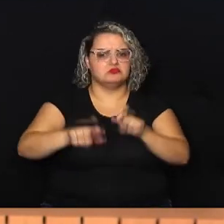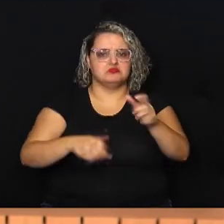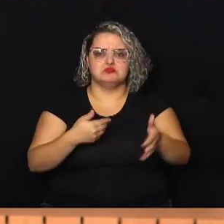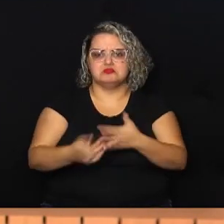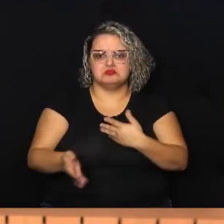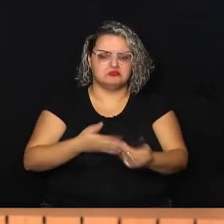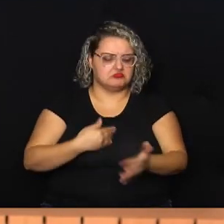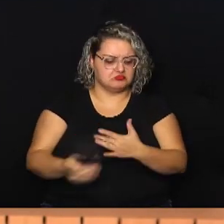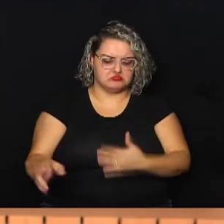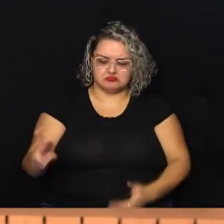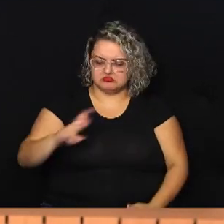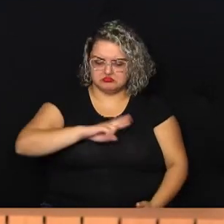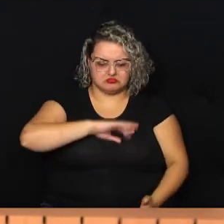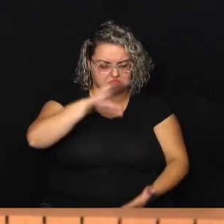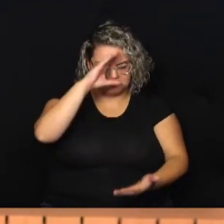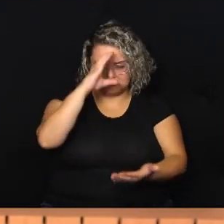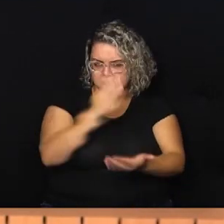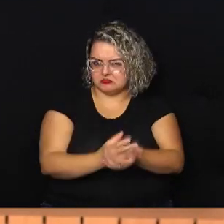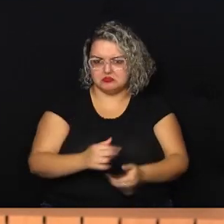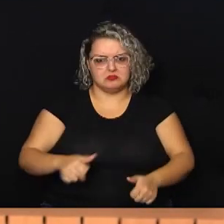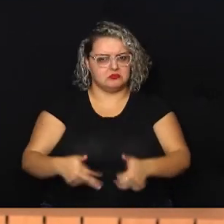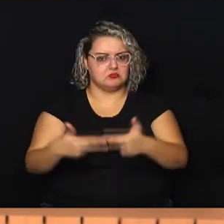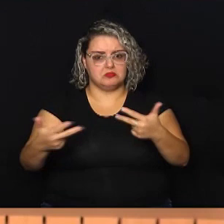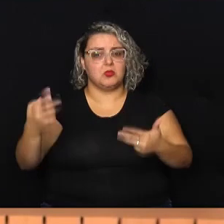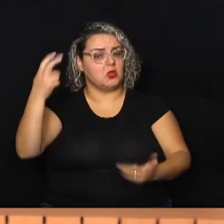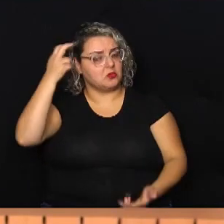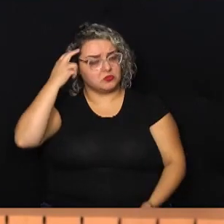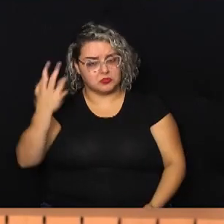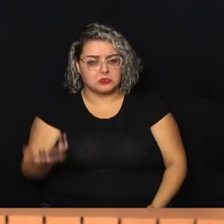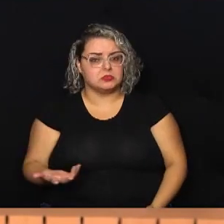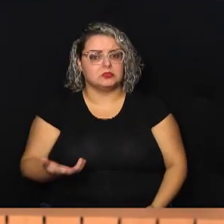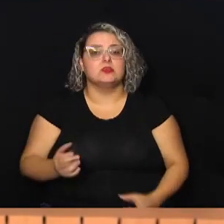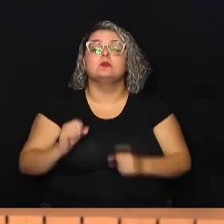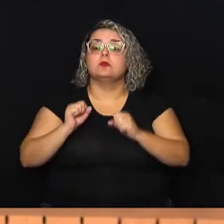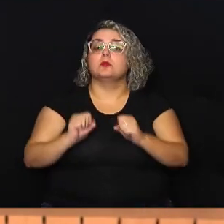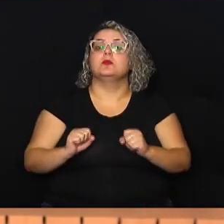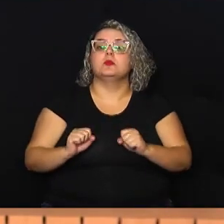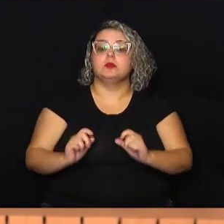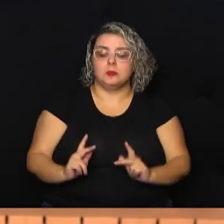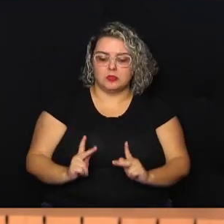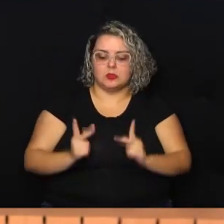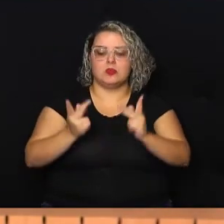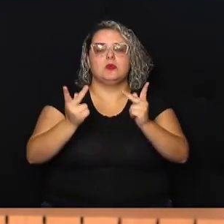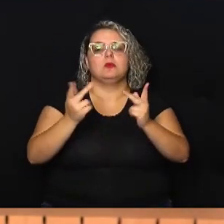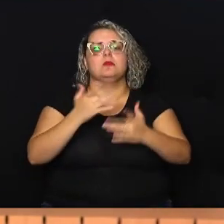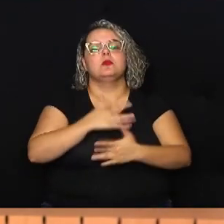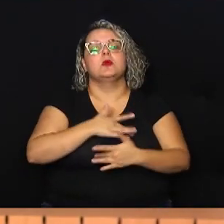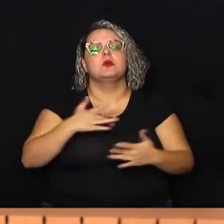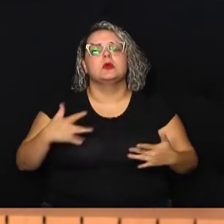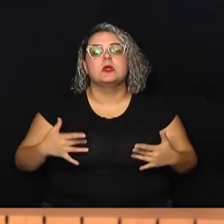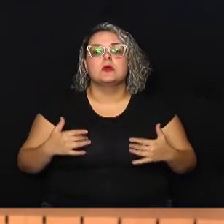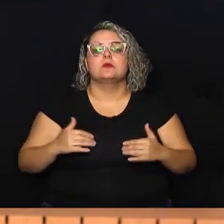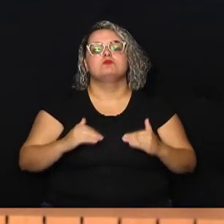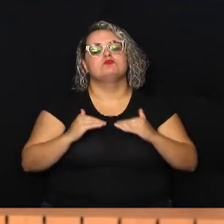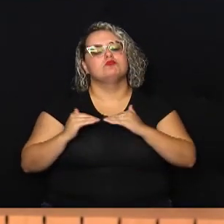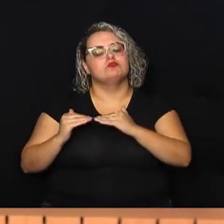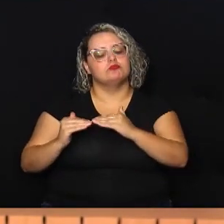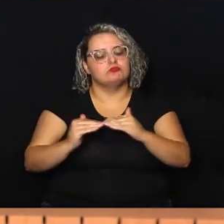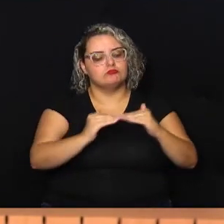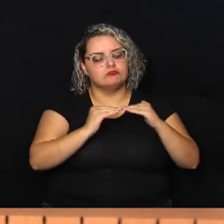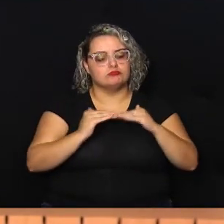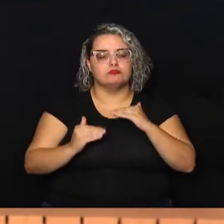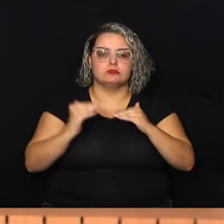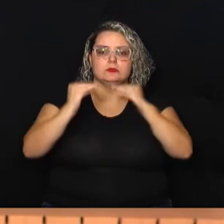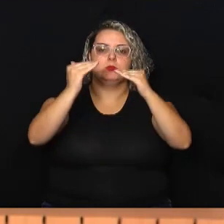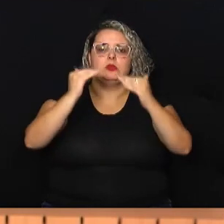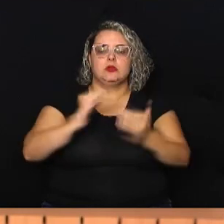independentemente de sua crença, etnia ou cultura, possa conquistar vida saudável, harmoniosa e